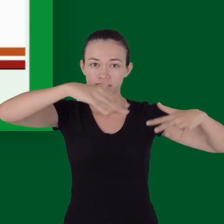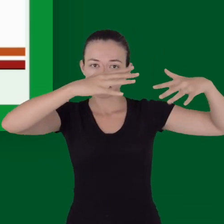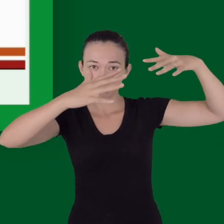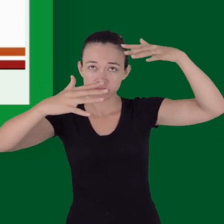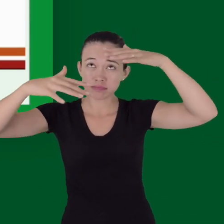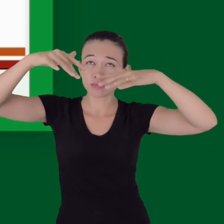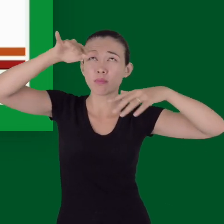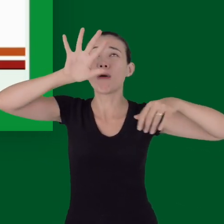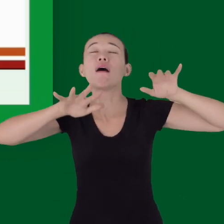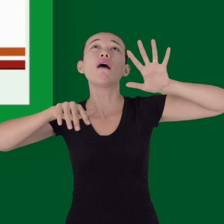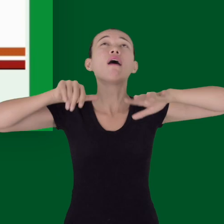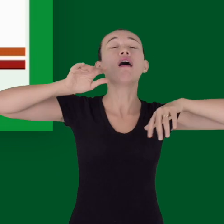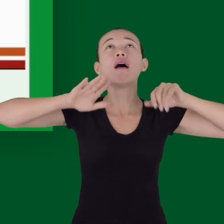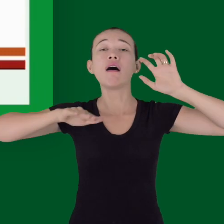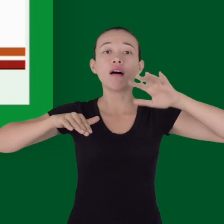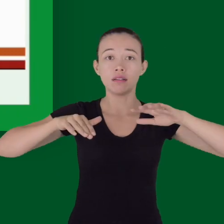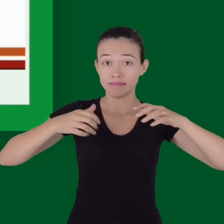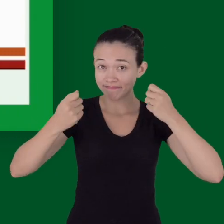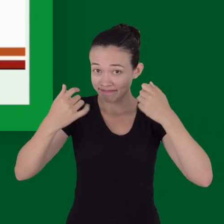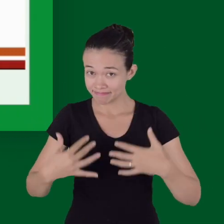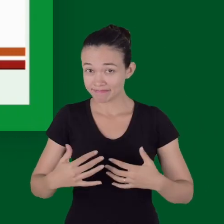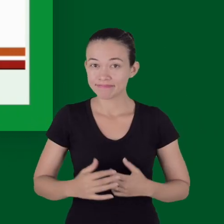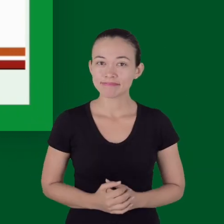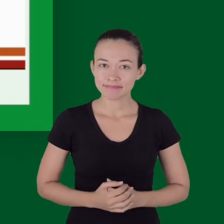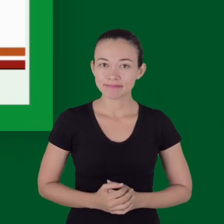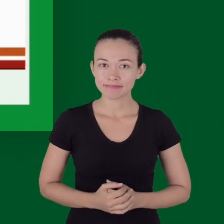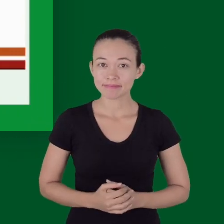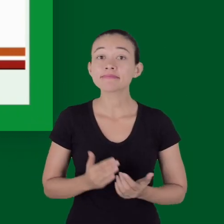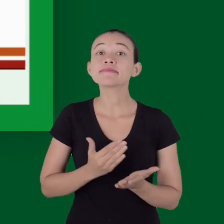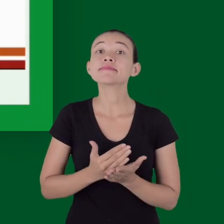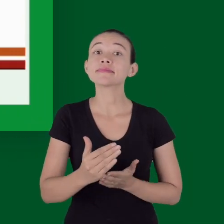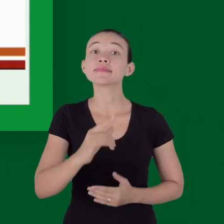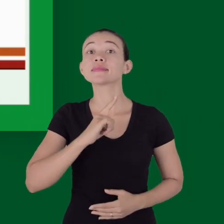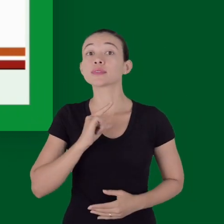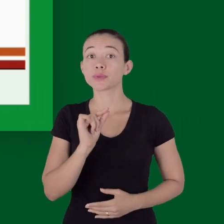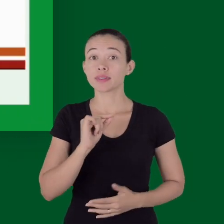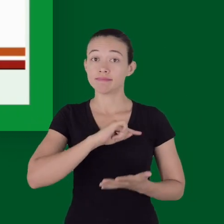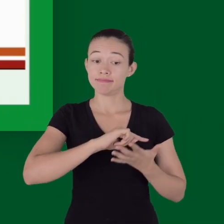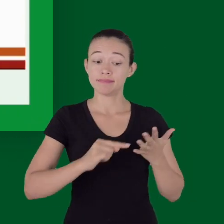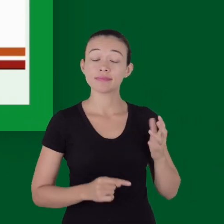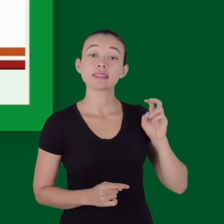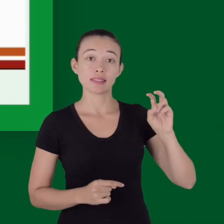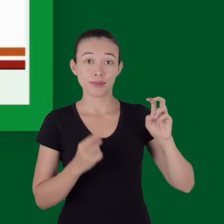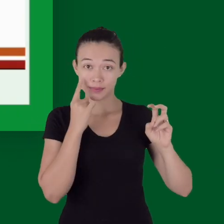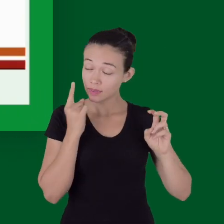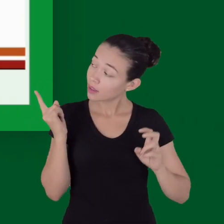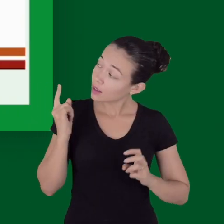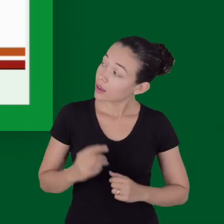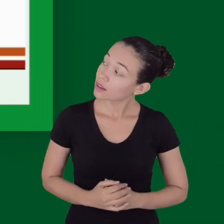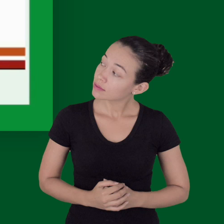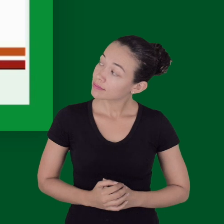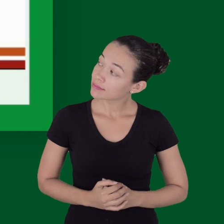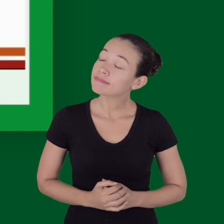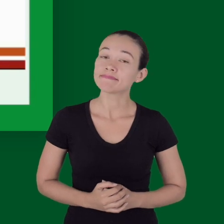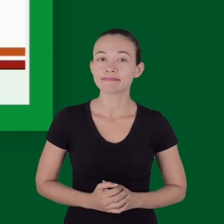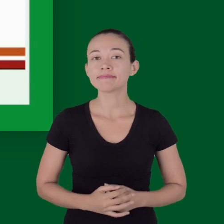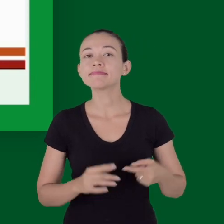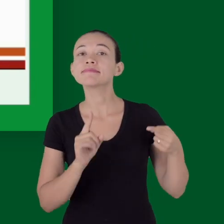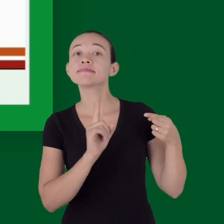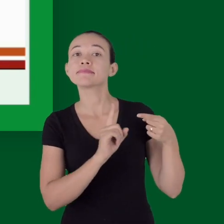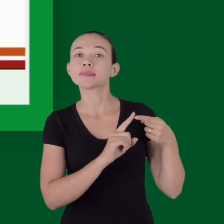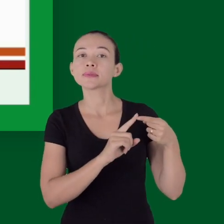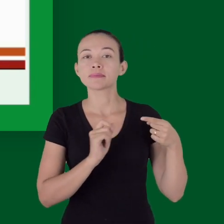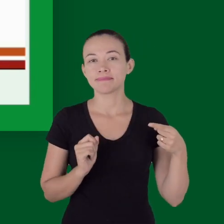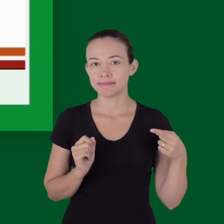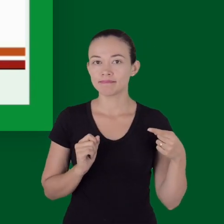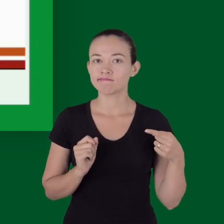Para iniciar, eu trouxe aqui a cadeia de sobrevivência do afogamento, né, que são formados por esses 5 elos, né? O